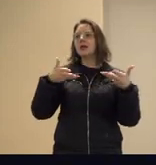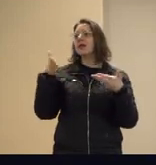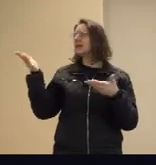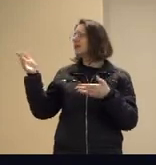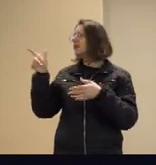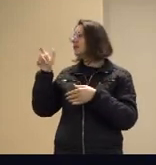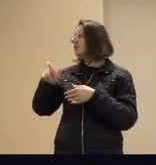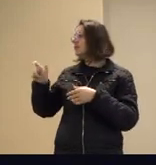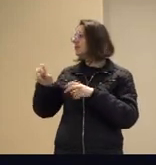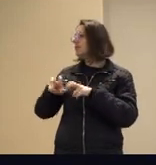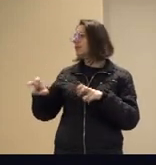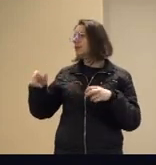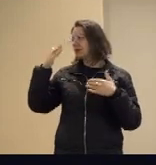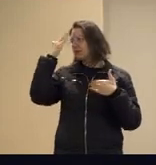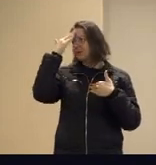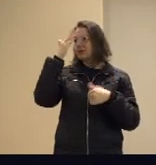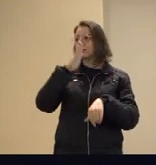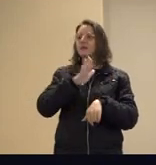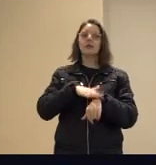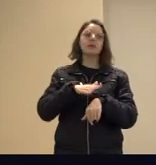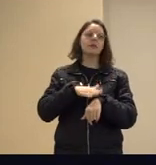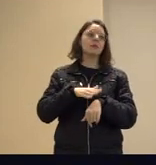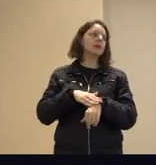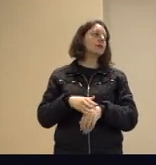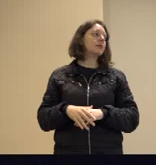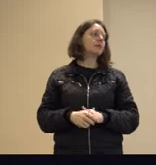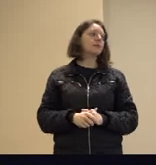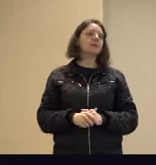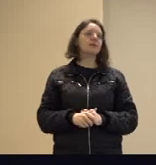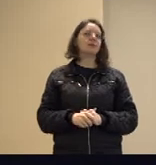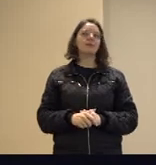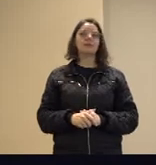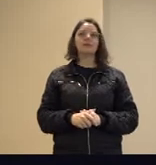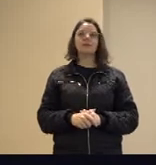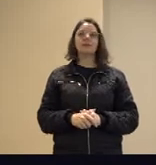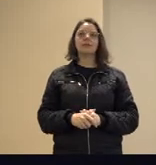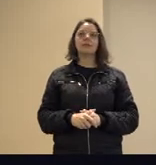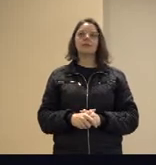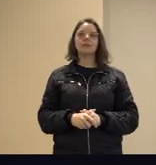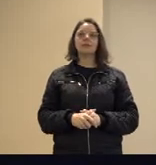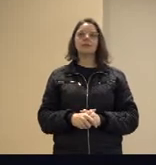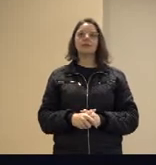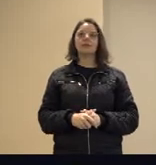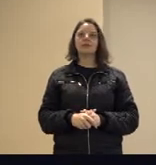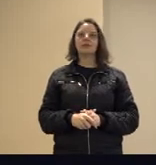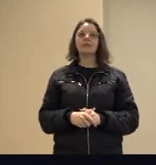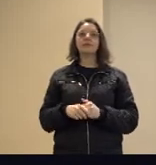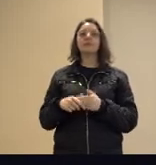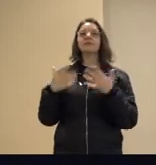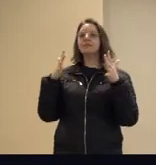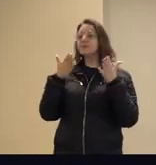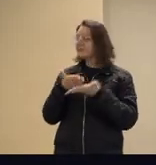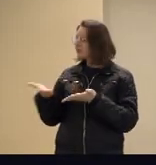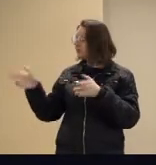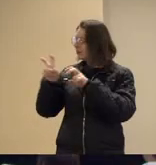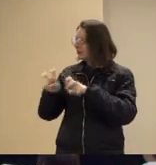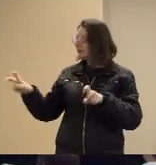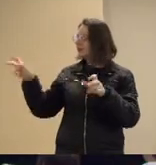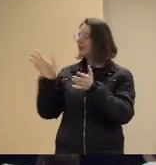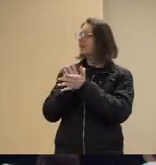e obrigada por esse primeiro momento. Até mais. Uma salva de palmas para as